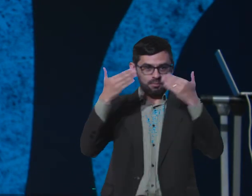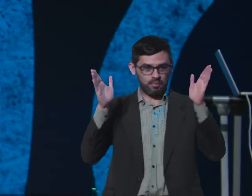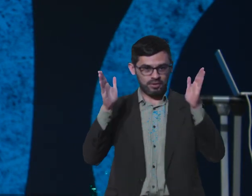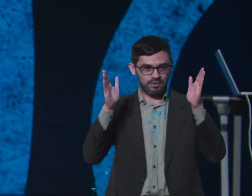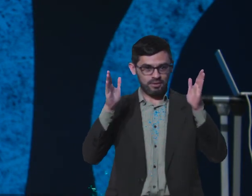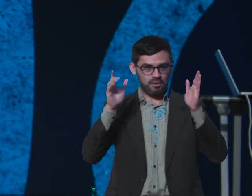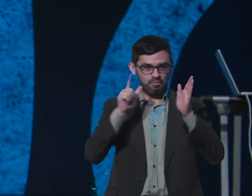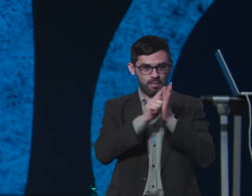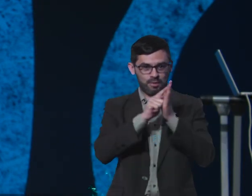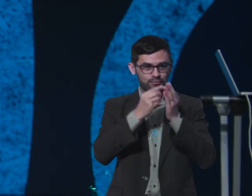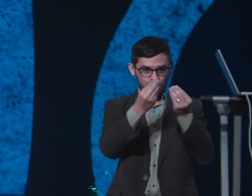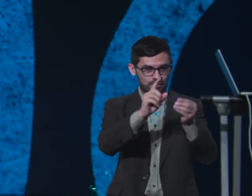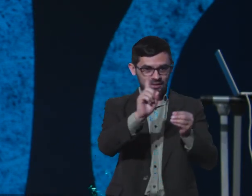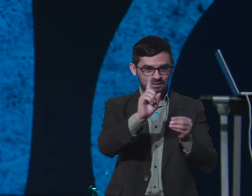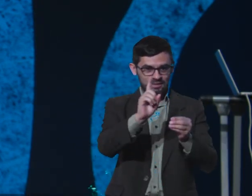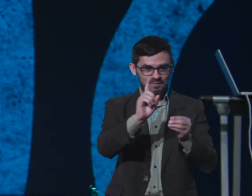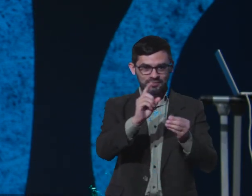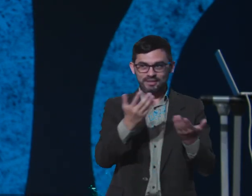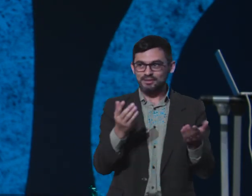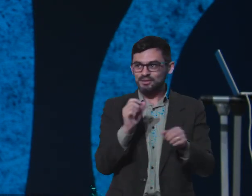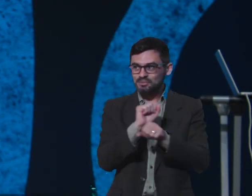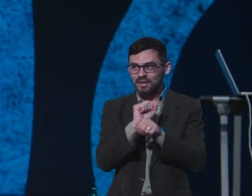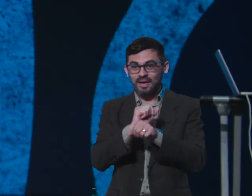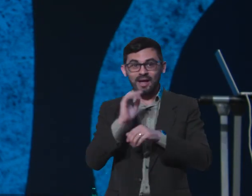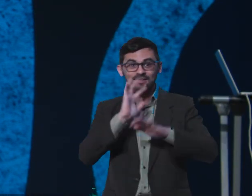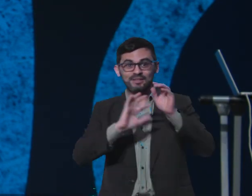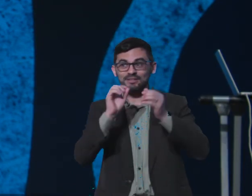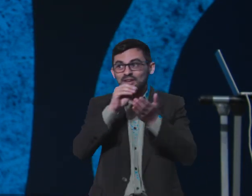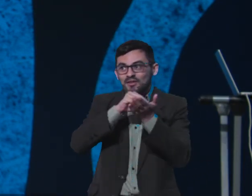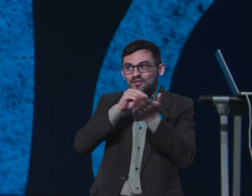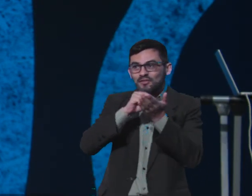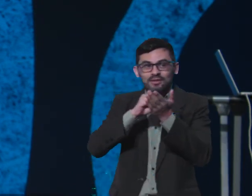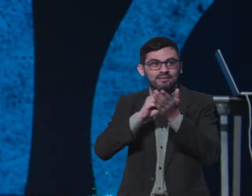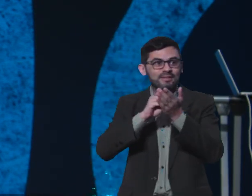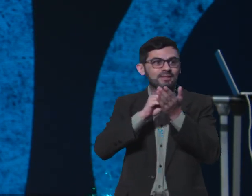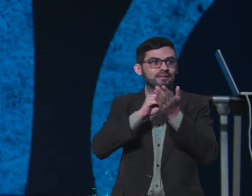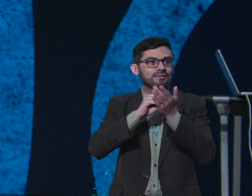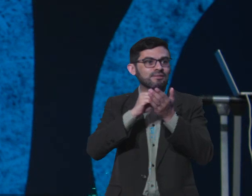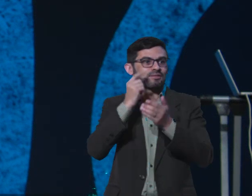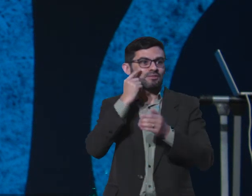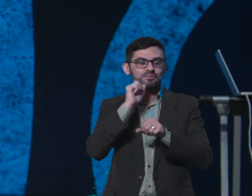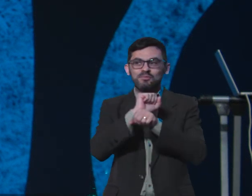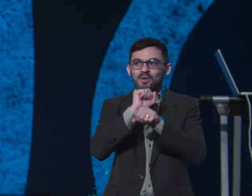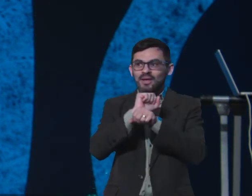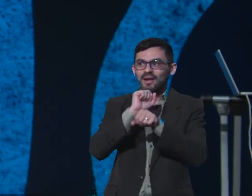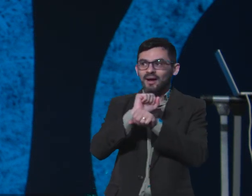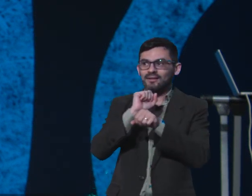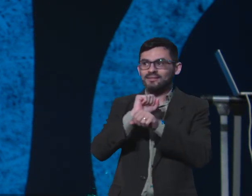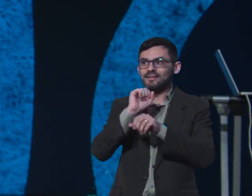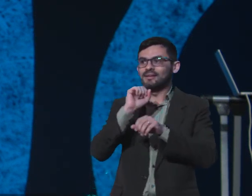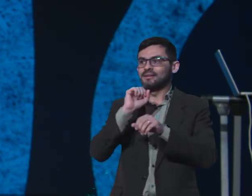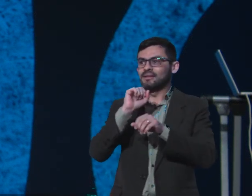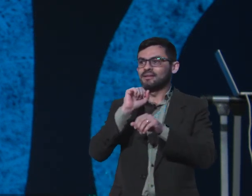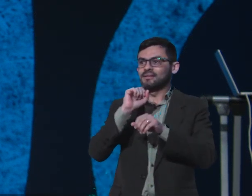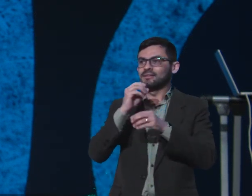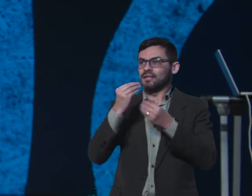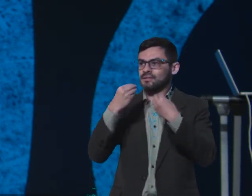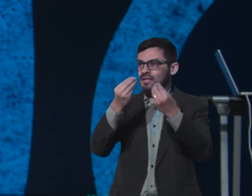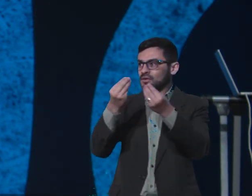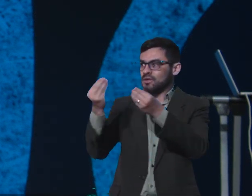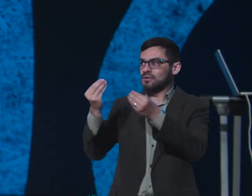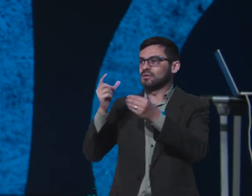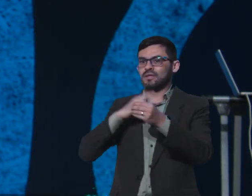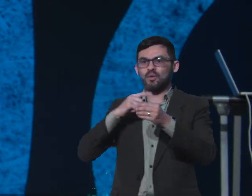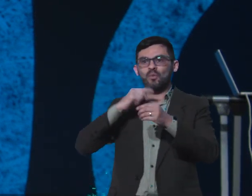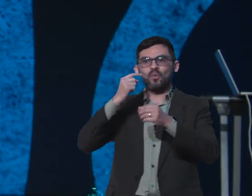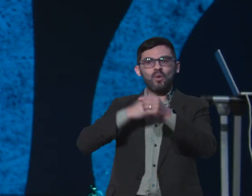fé aqui. O pessoal prepara pouco das cartinhas, dos papeizinhos, das pulseiras. A gente entregou um ano